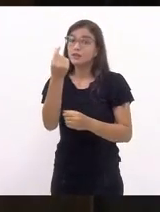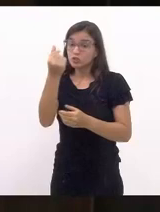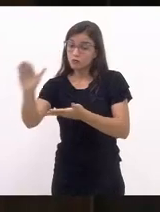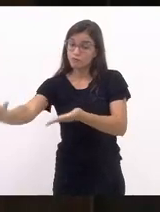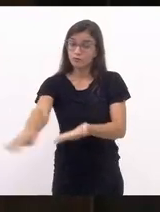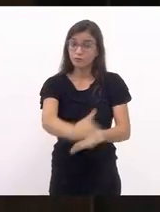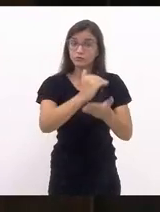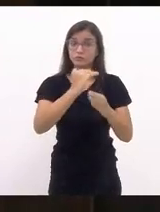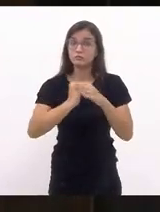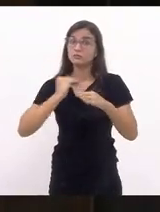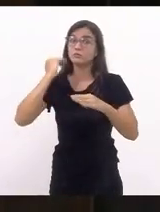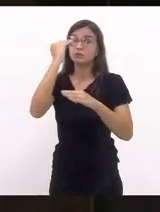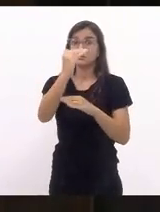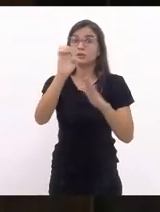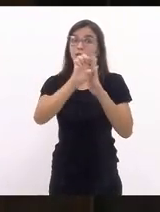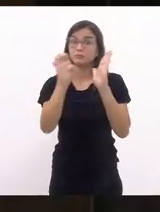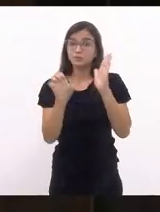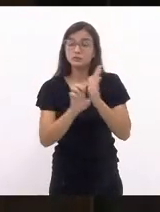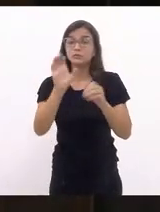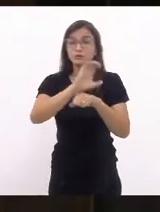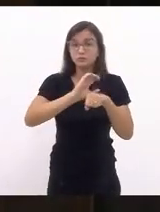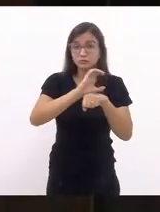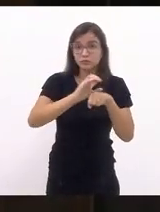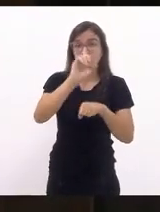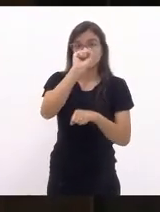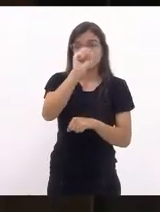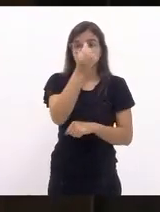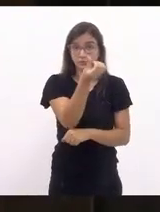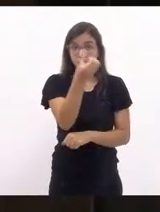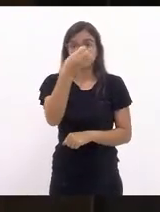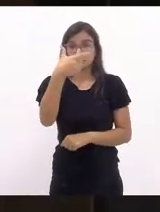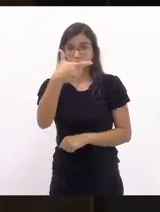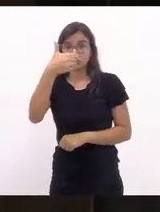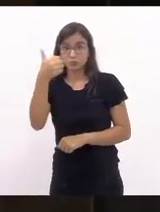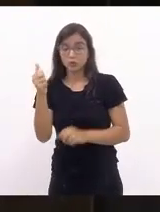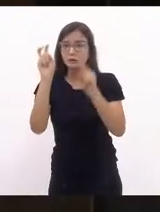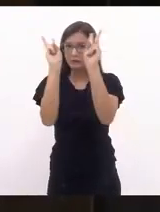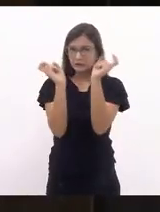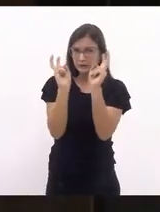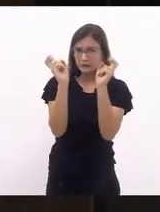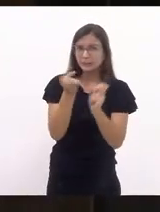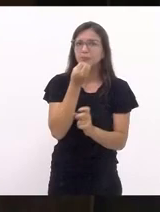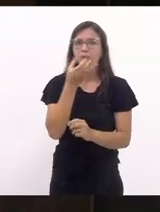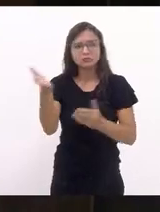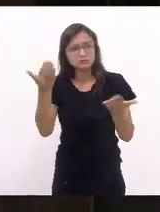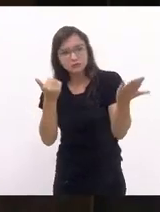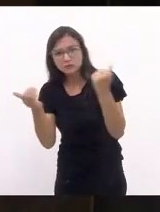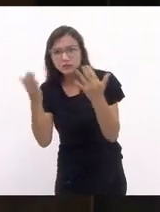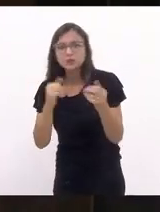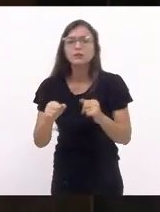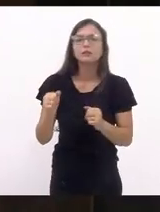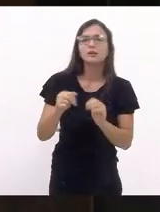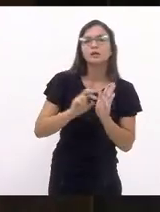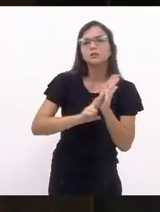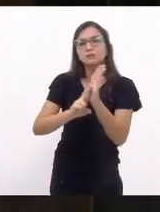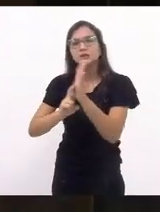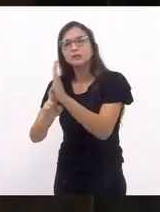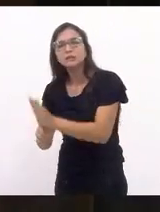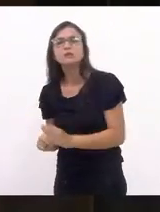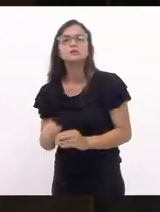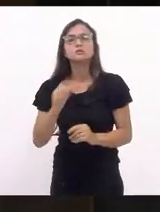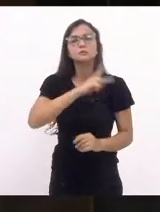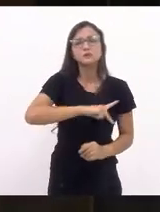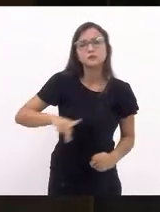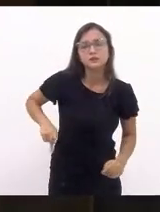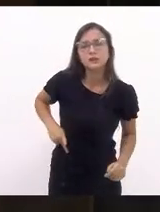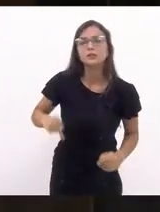do Estado uma Emenda Constitucional 86 21 o tema mobilizam reitores e os presidentes das entidades que compõem o